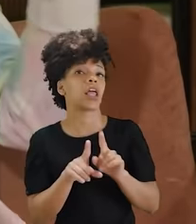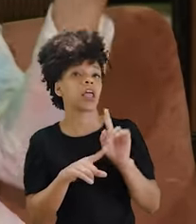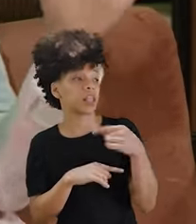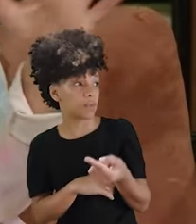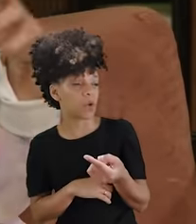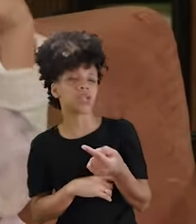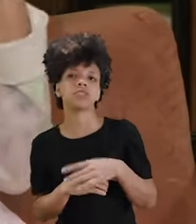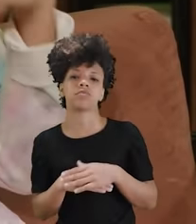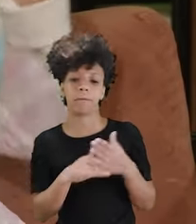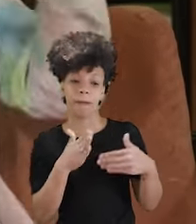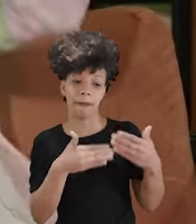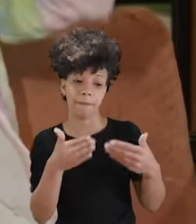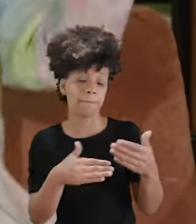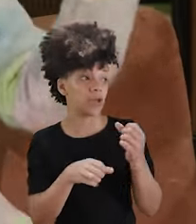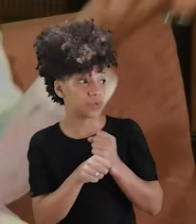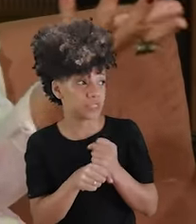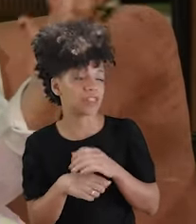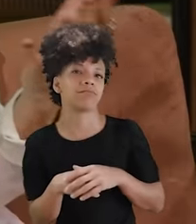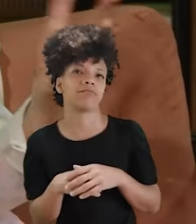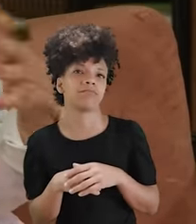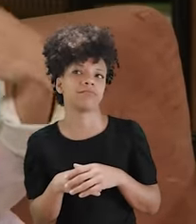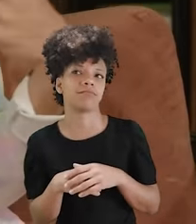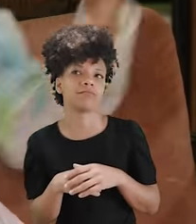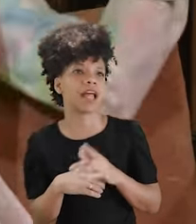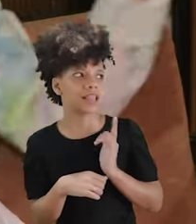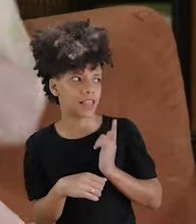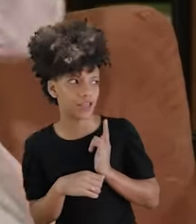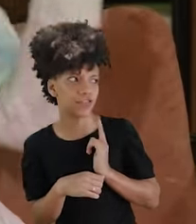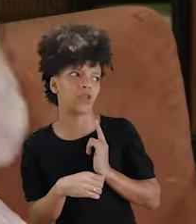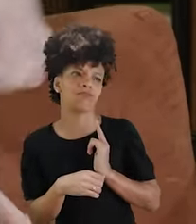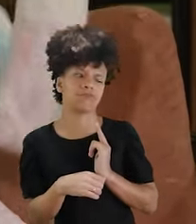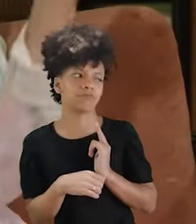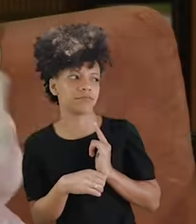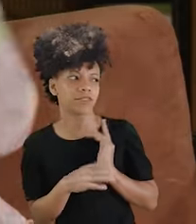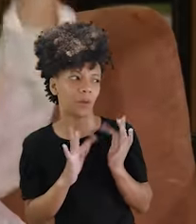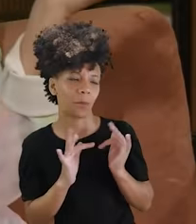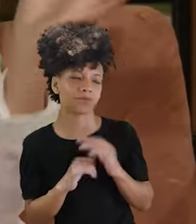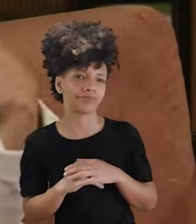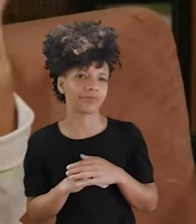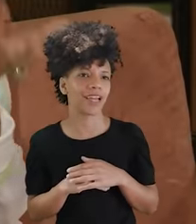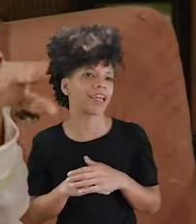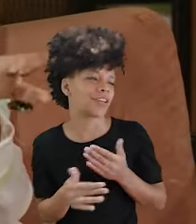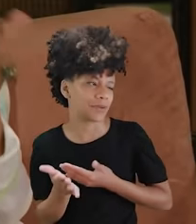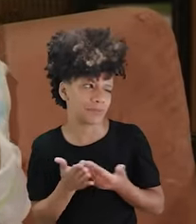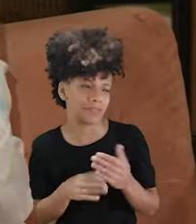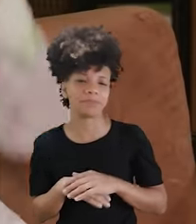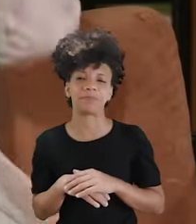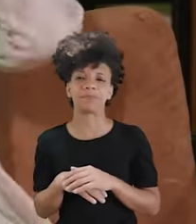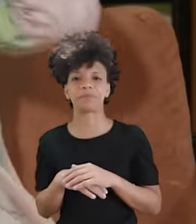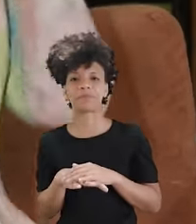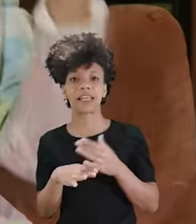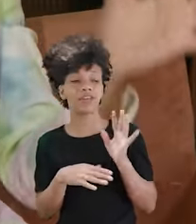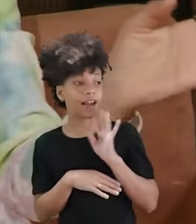depois do decorrer dos anos a gente teve um né O Chuí começamos a